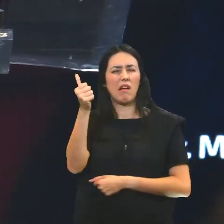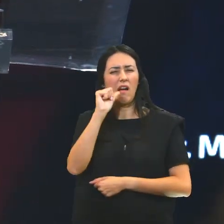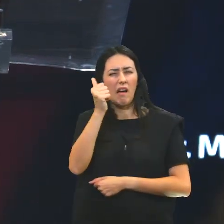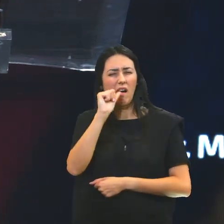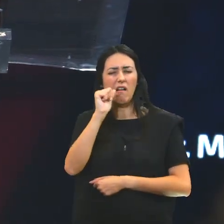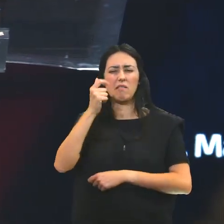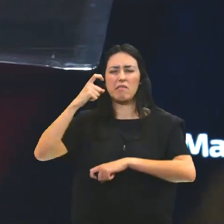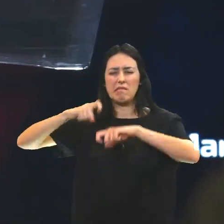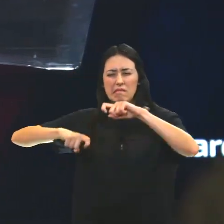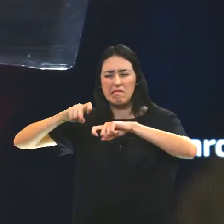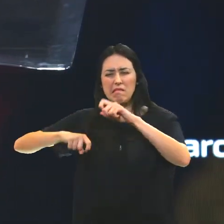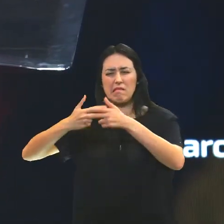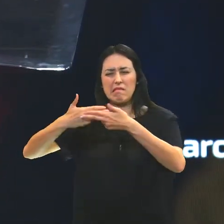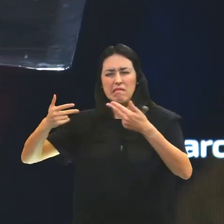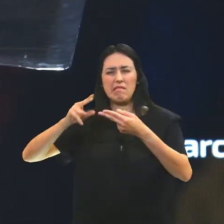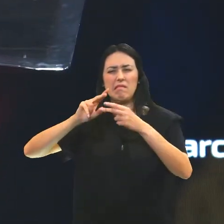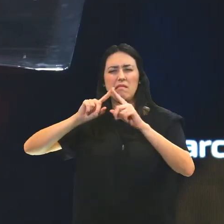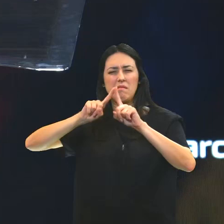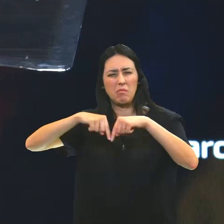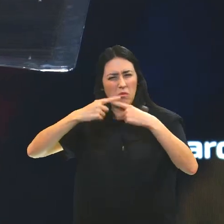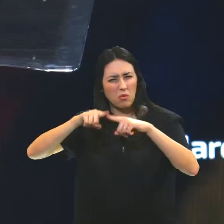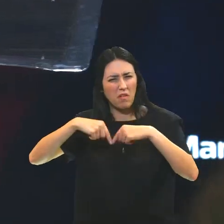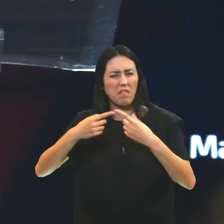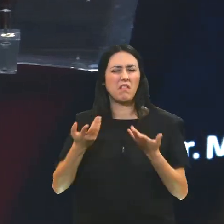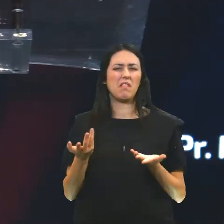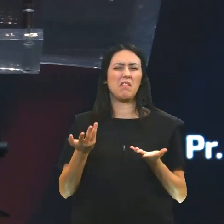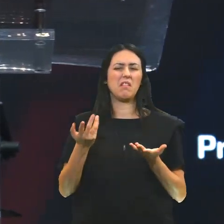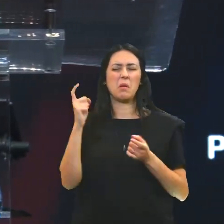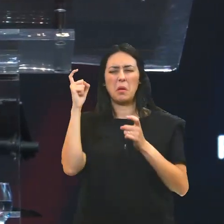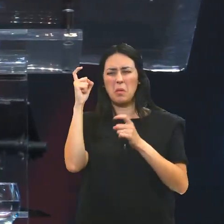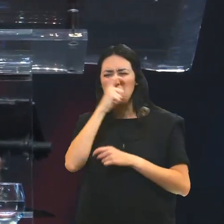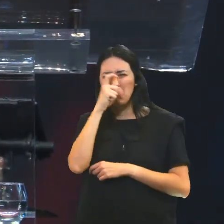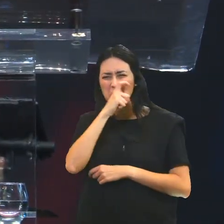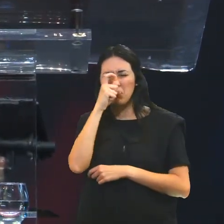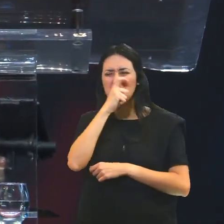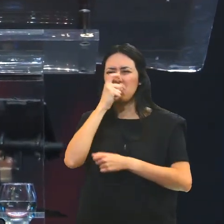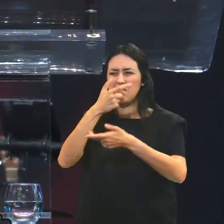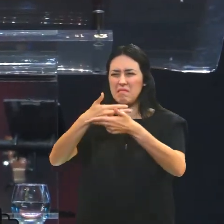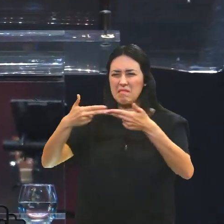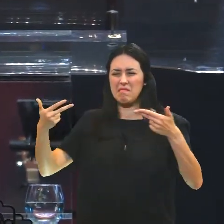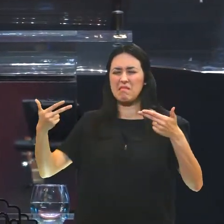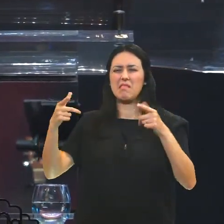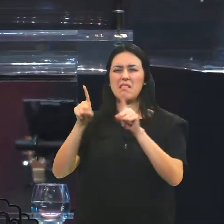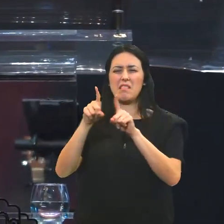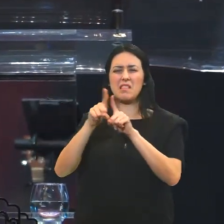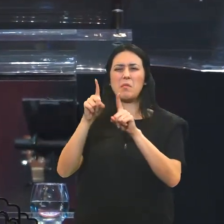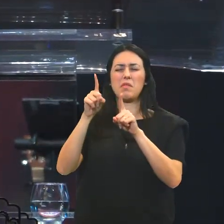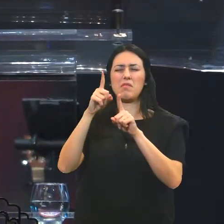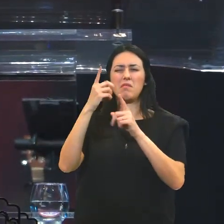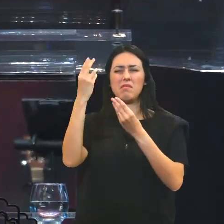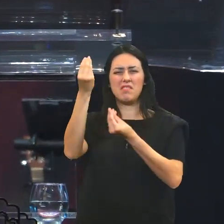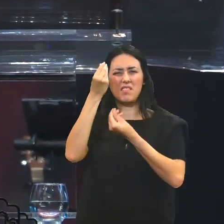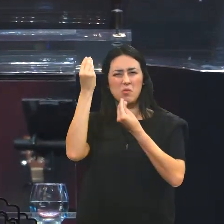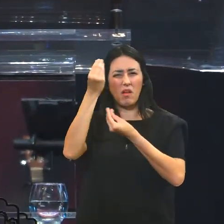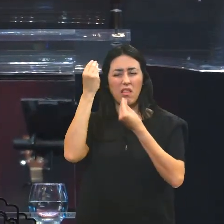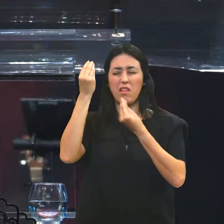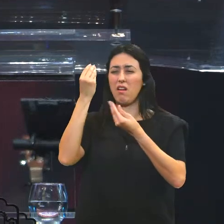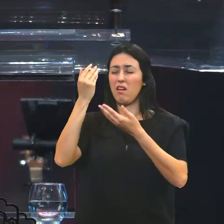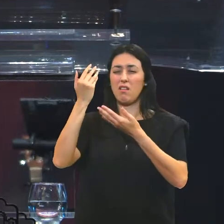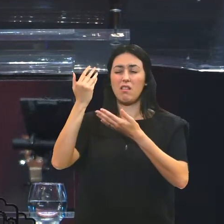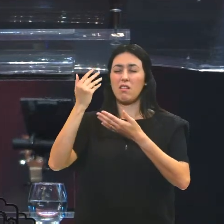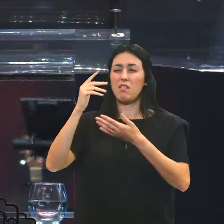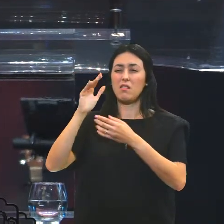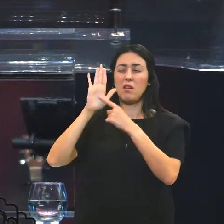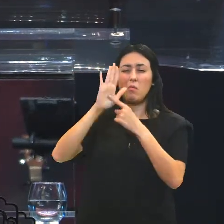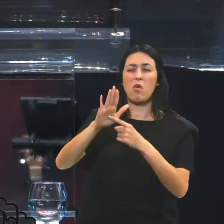pornografia, as mentiras e a sexualidade desenfreada que vai sendo colocada nos filmes,